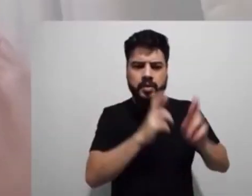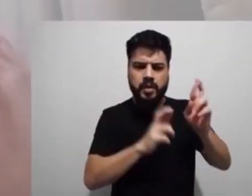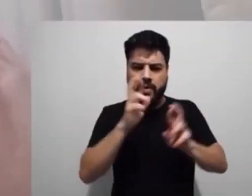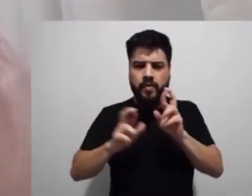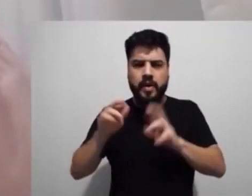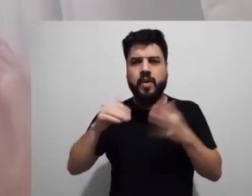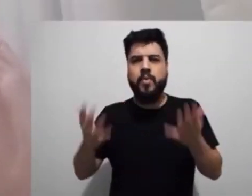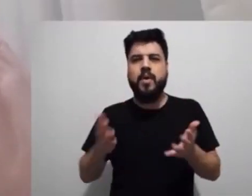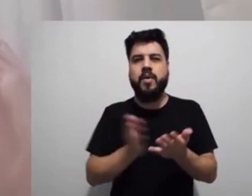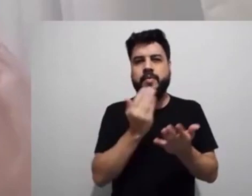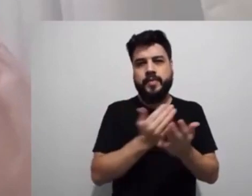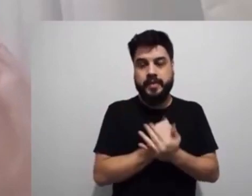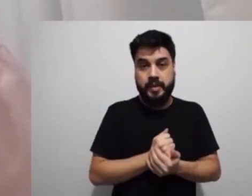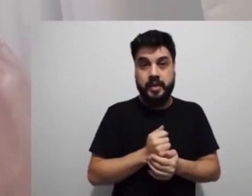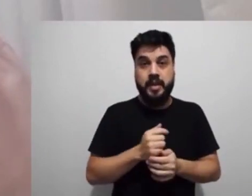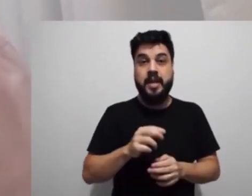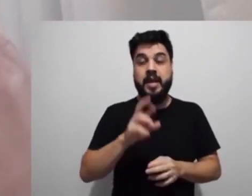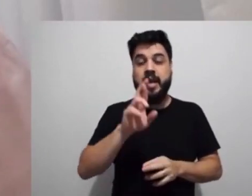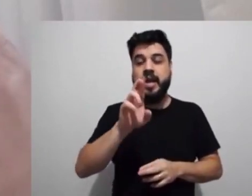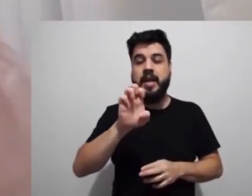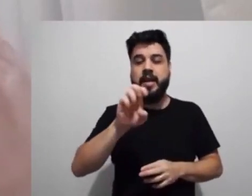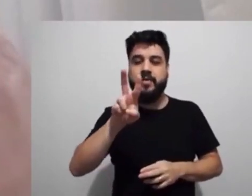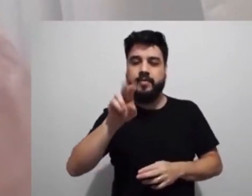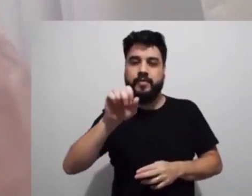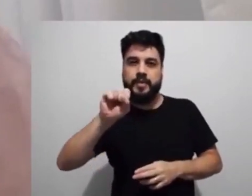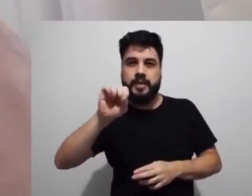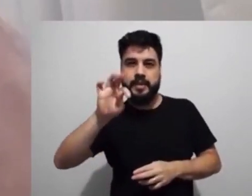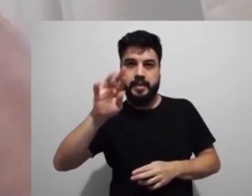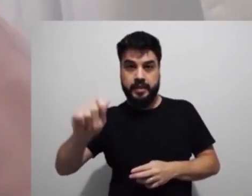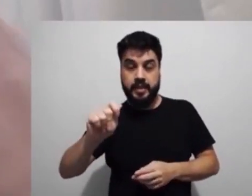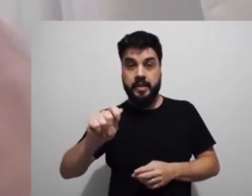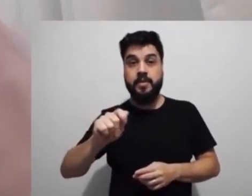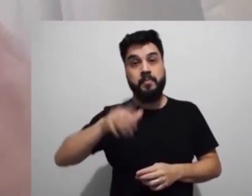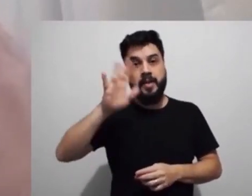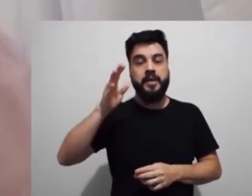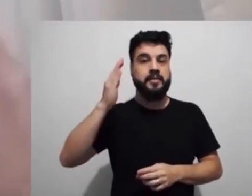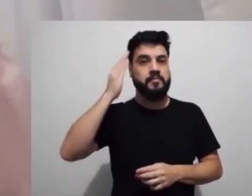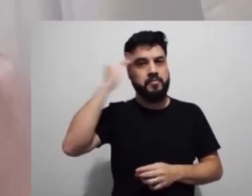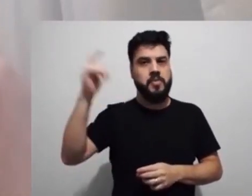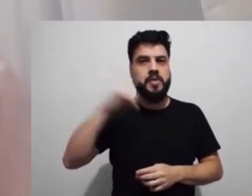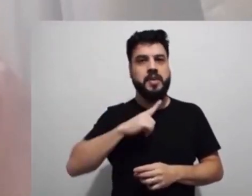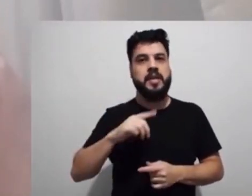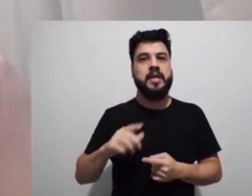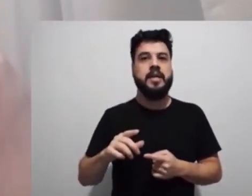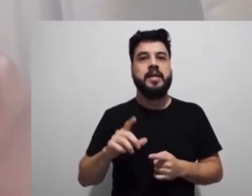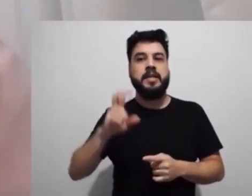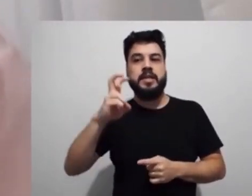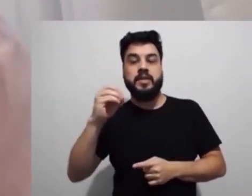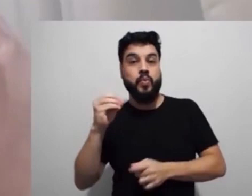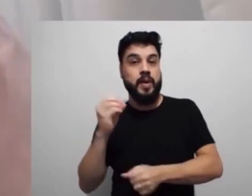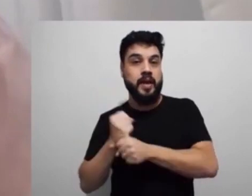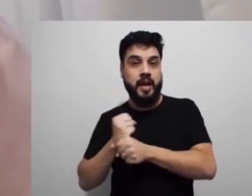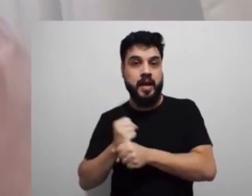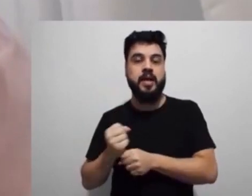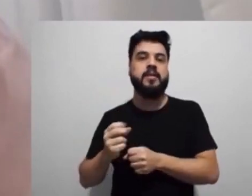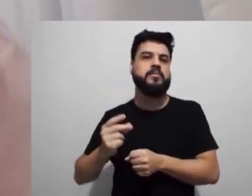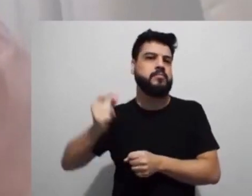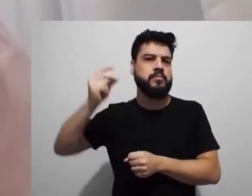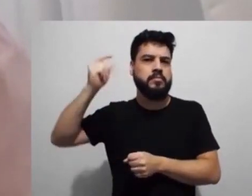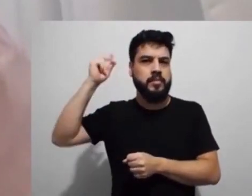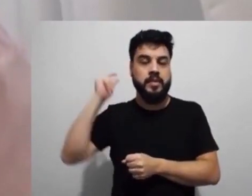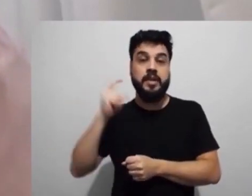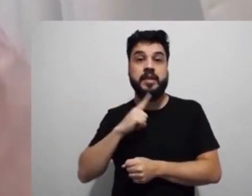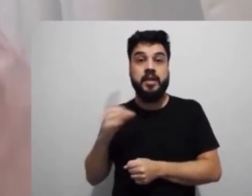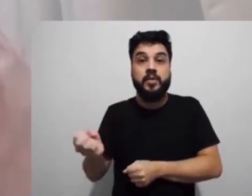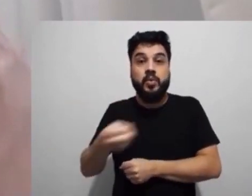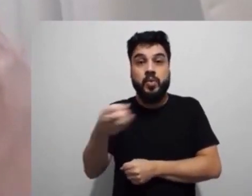Mas uma dica é, primeiramente, avaliar quais são esses artigos, quais são essas revistas, ou seja, muitas vezes as revistas mais conceituadas têm mais um século de